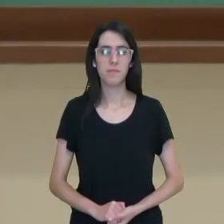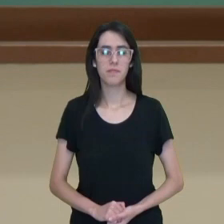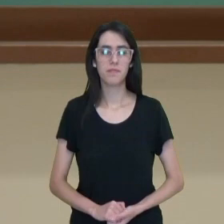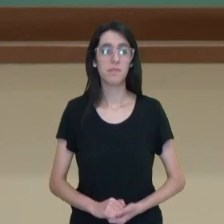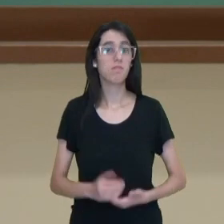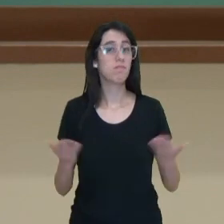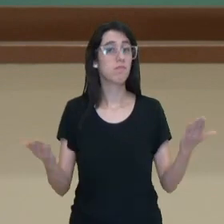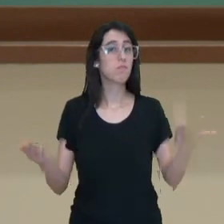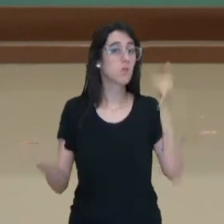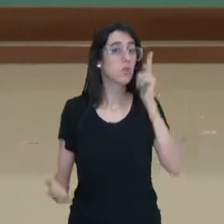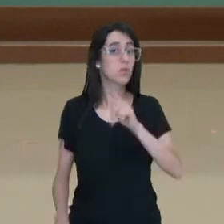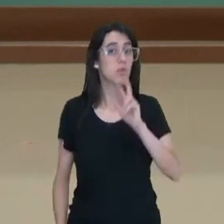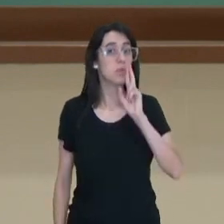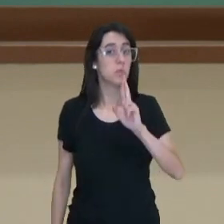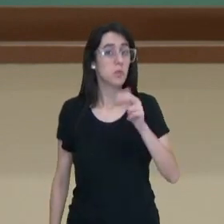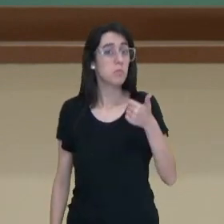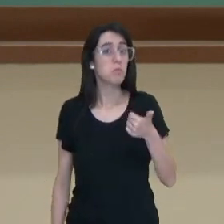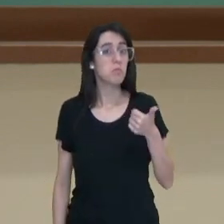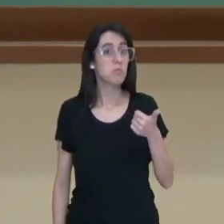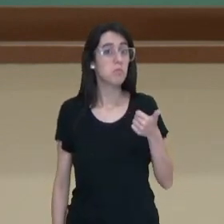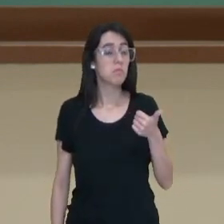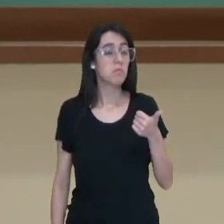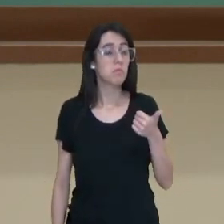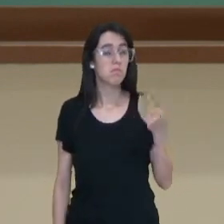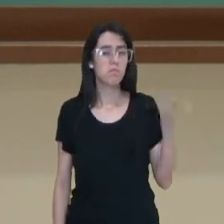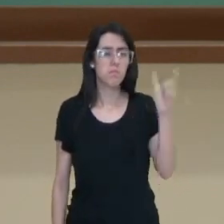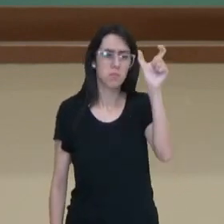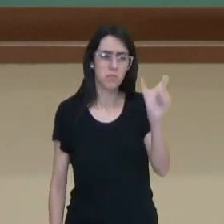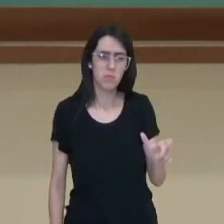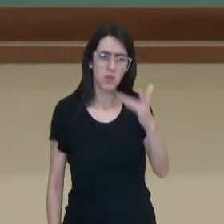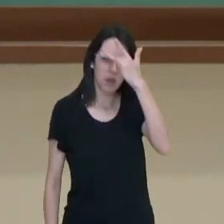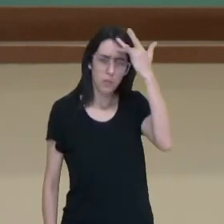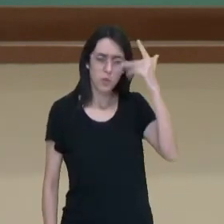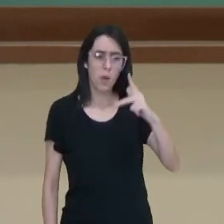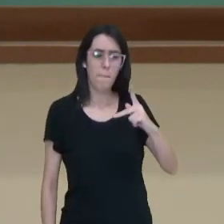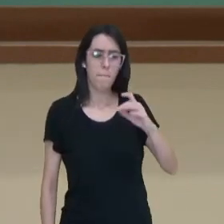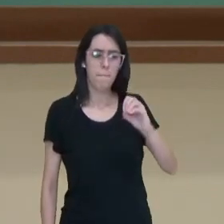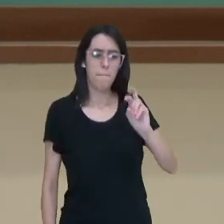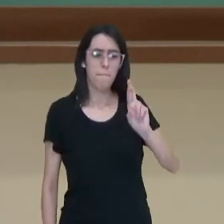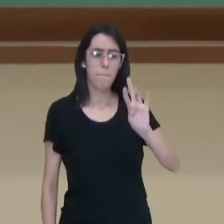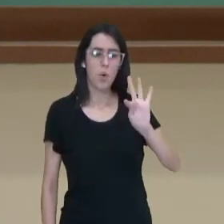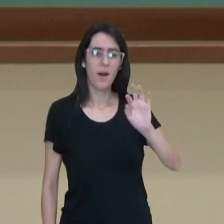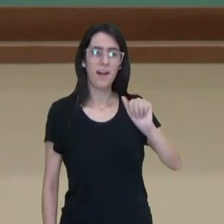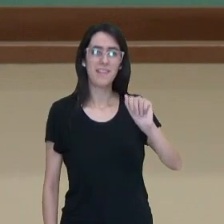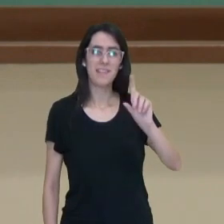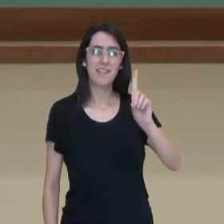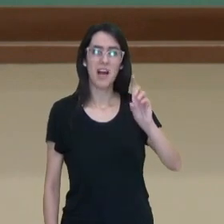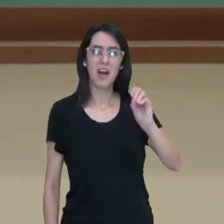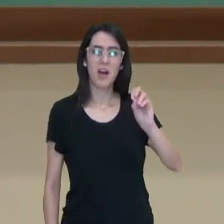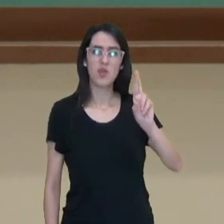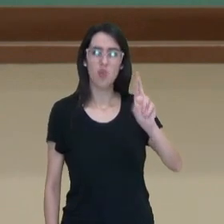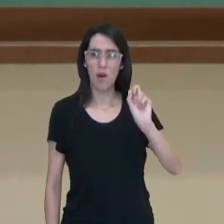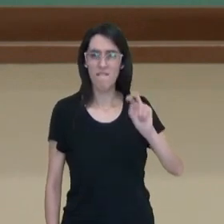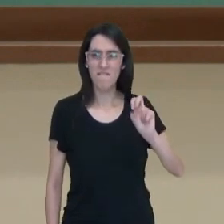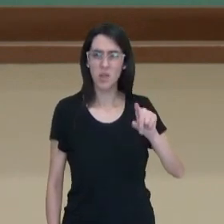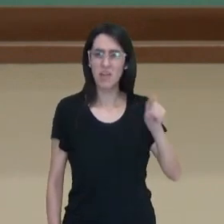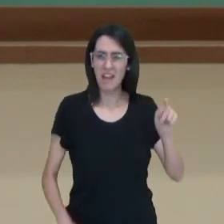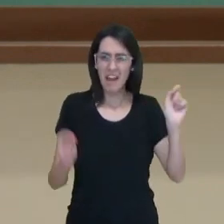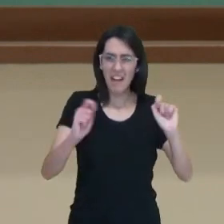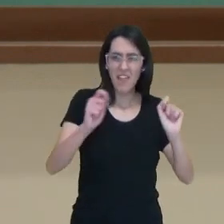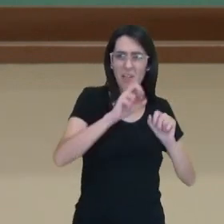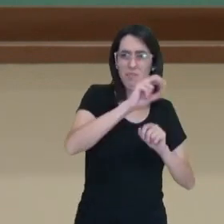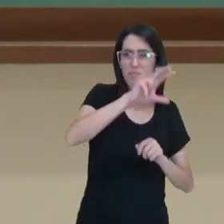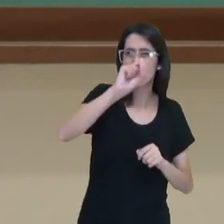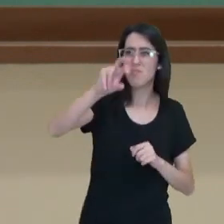E aí, conseguiu chegar numa resposta? Será que a pessoa que é portadora do vírus HIV, ela vai transmitir AIDS